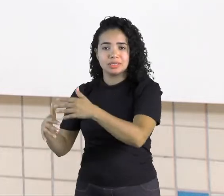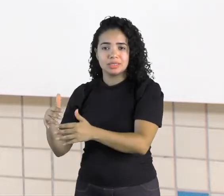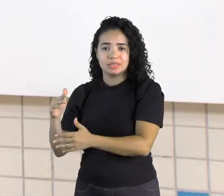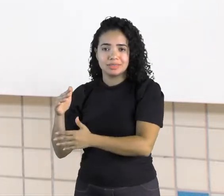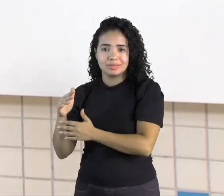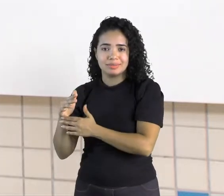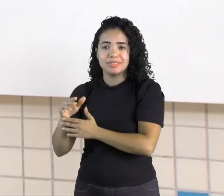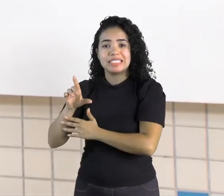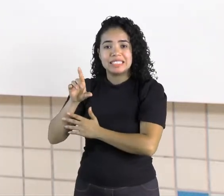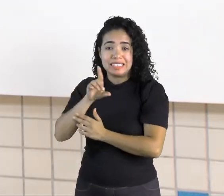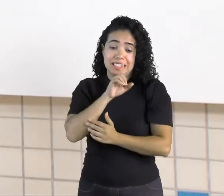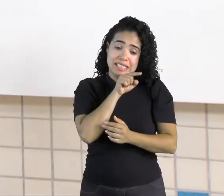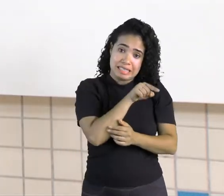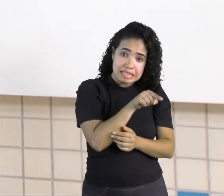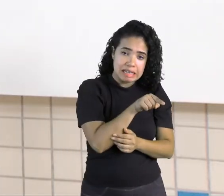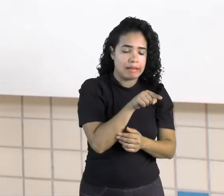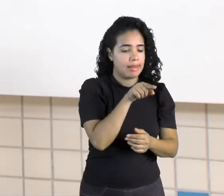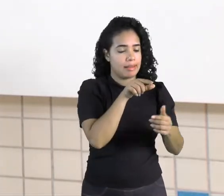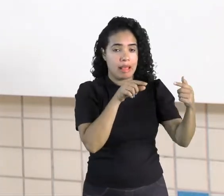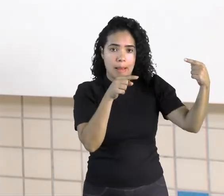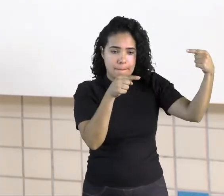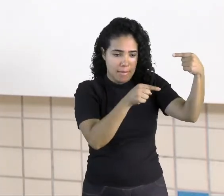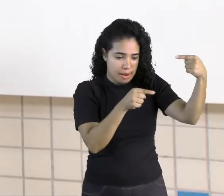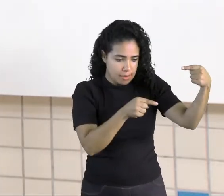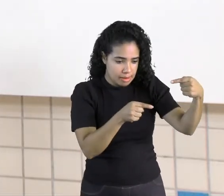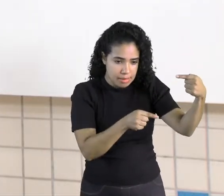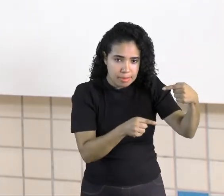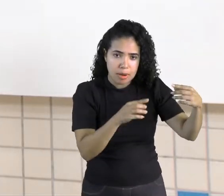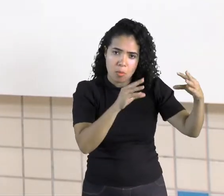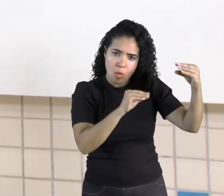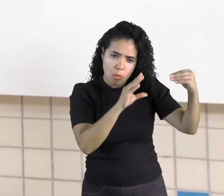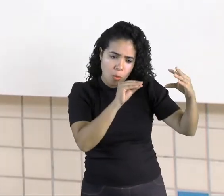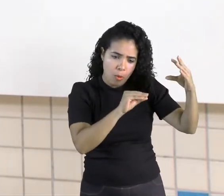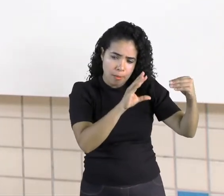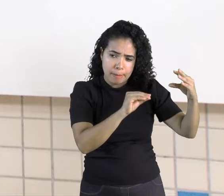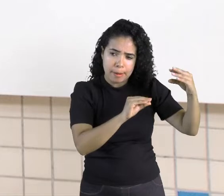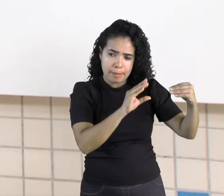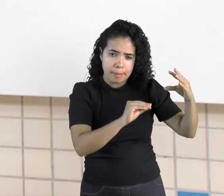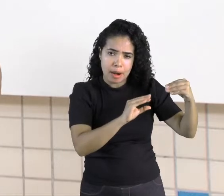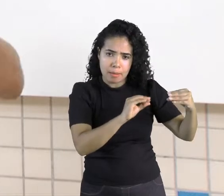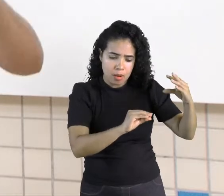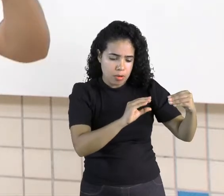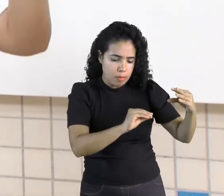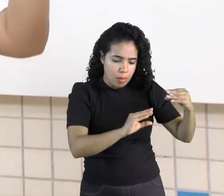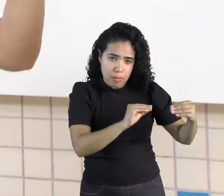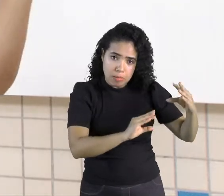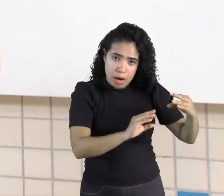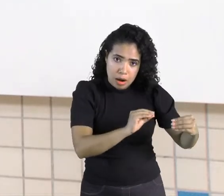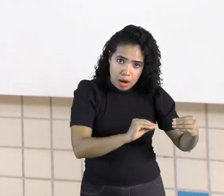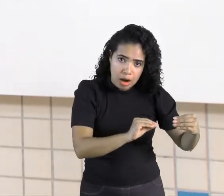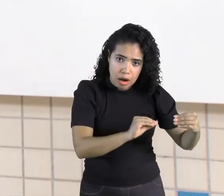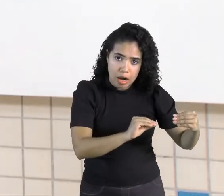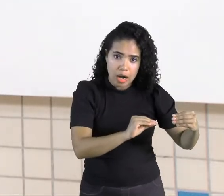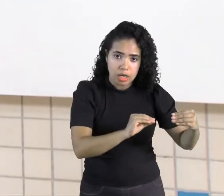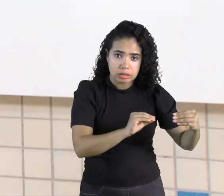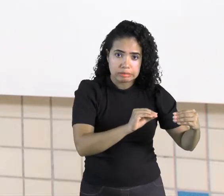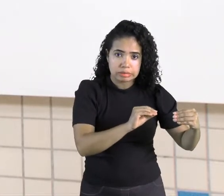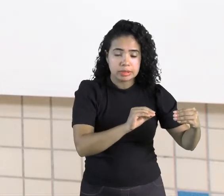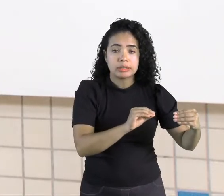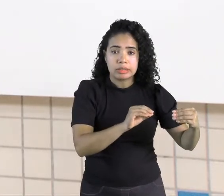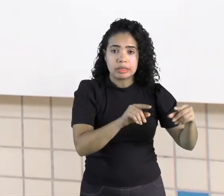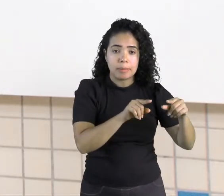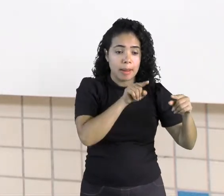direto vai ter ali a fala dos personagens uns com os outros e o uso do